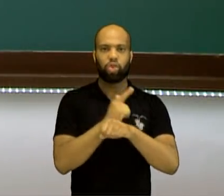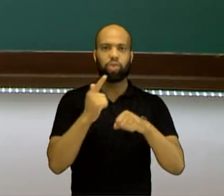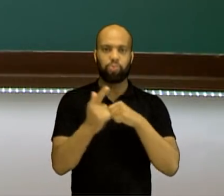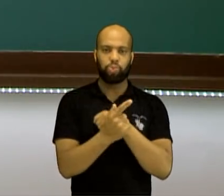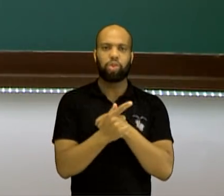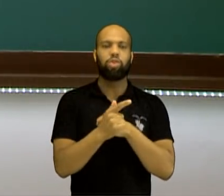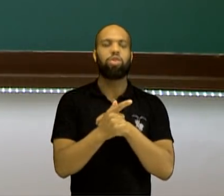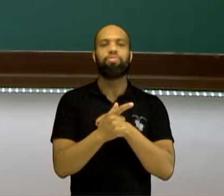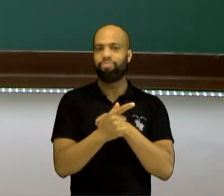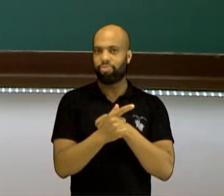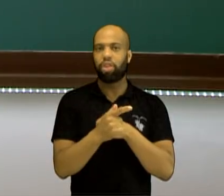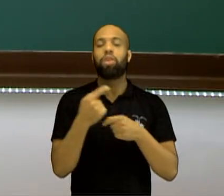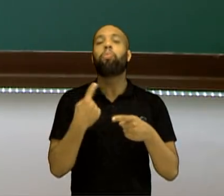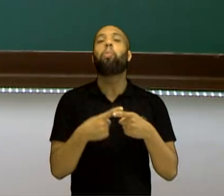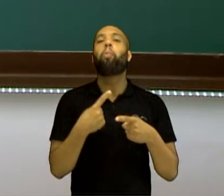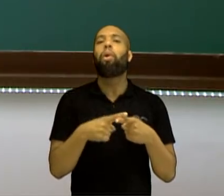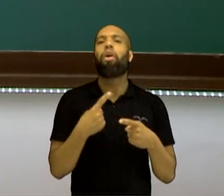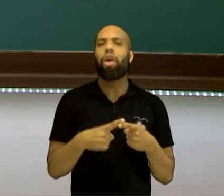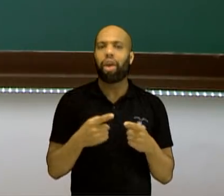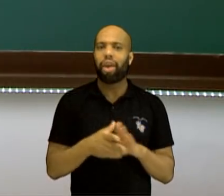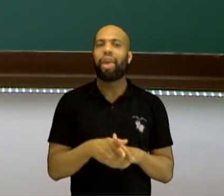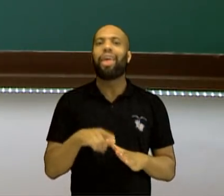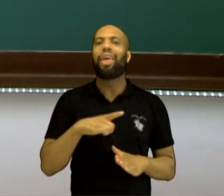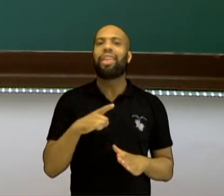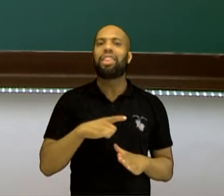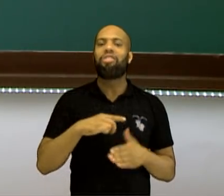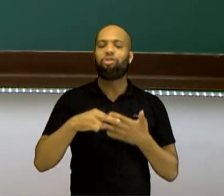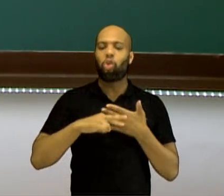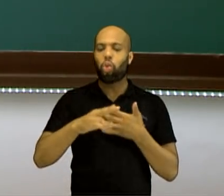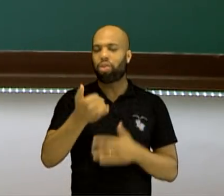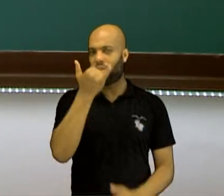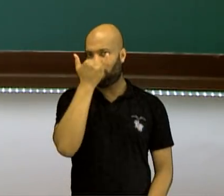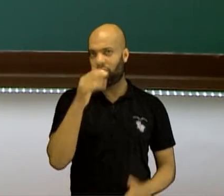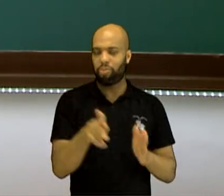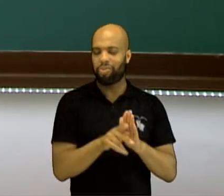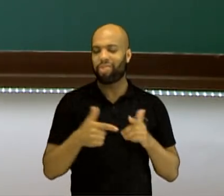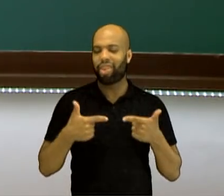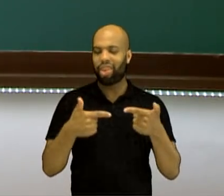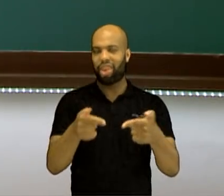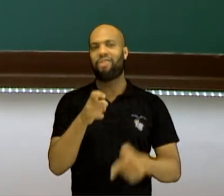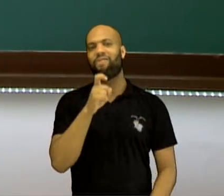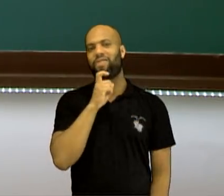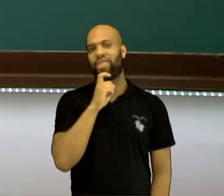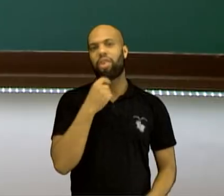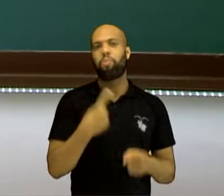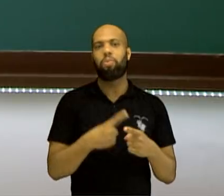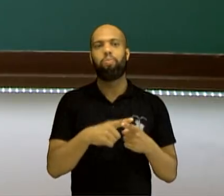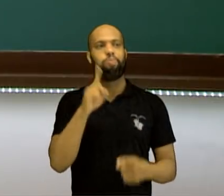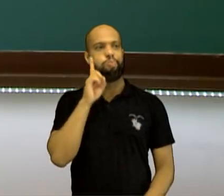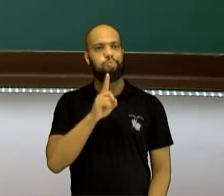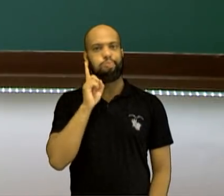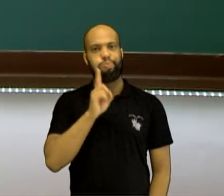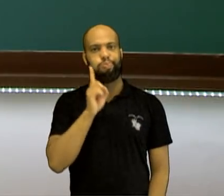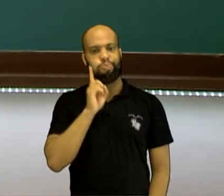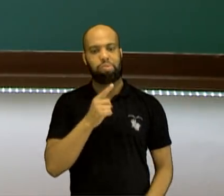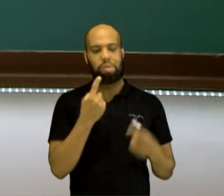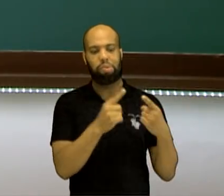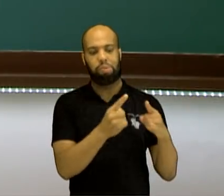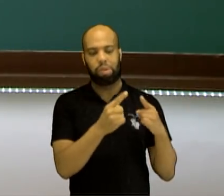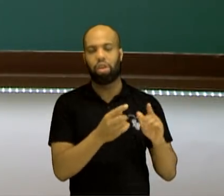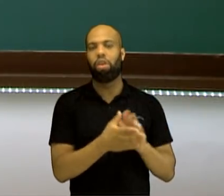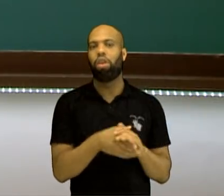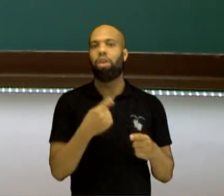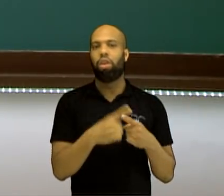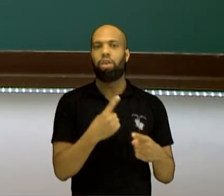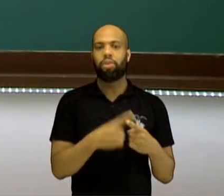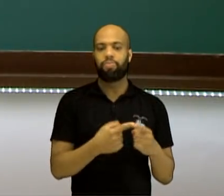lá, consequência da Guerra Fria, sofreu embargo comercial dos Estados Unidos, né, por adotar o sistema socialista. Isso